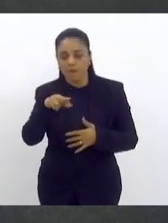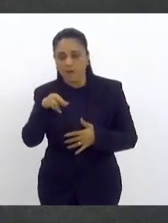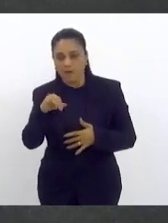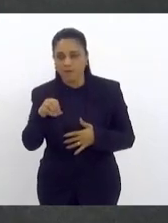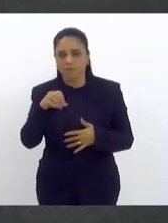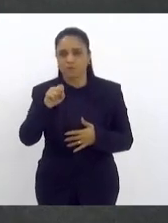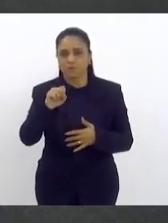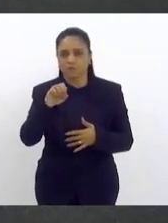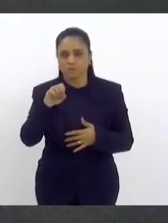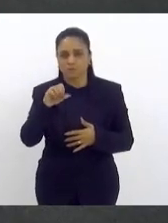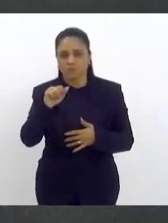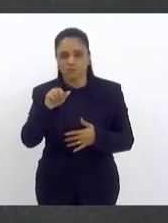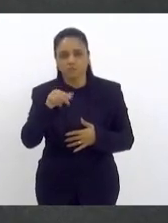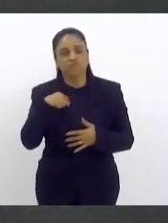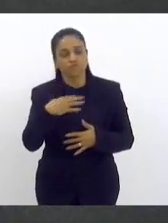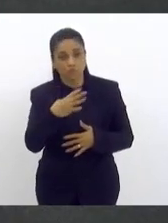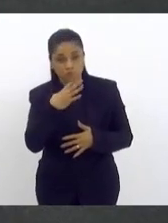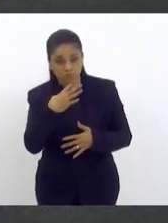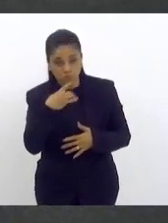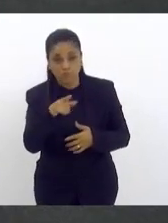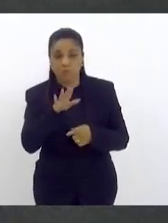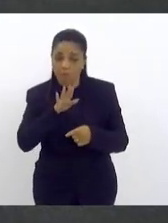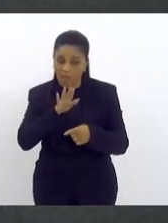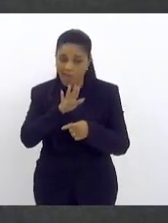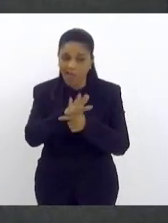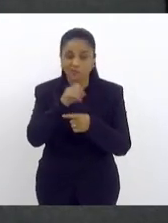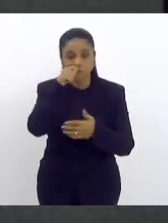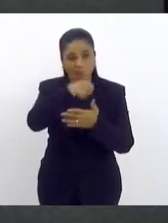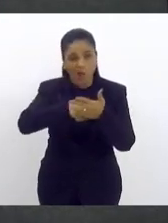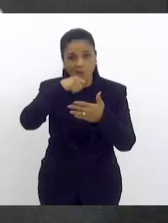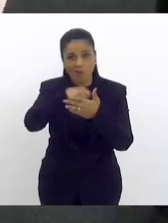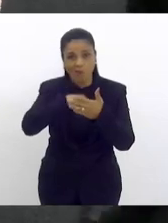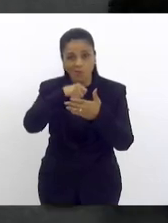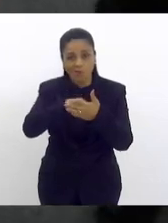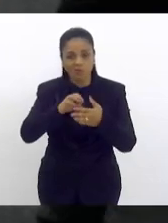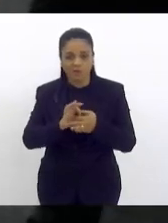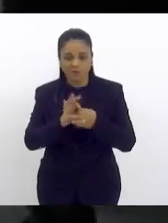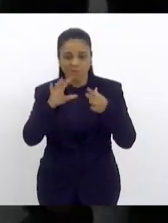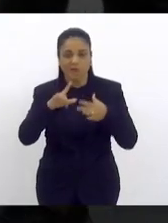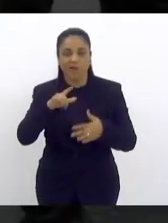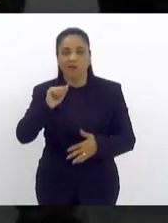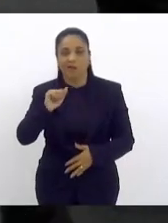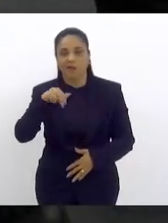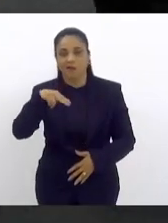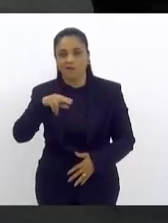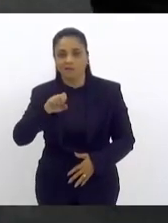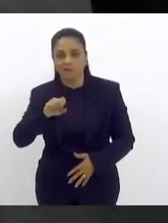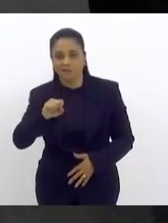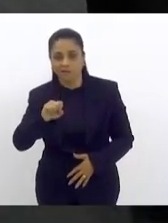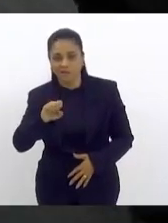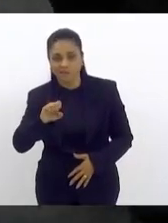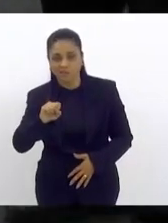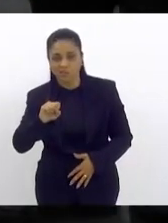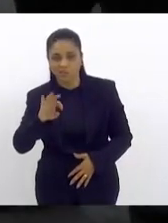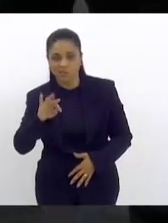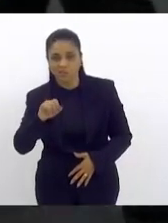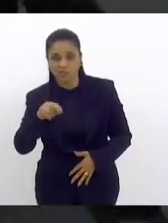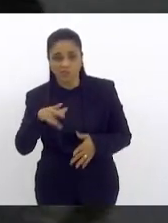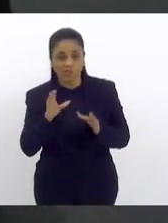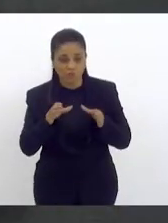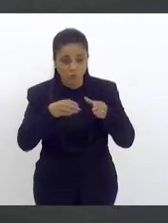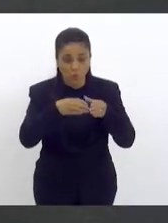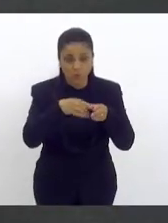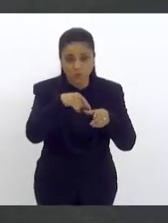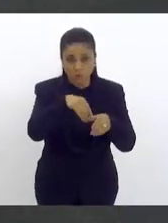vários outros companheiros que ajudaram a luta pela Anistia no Brasil que a gente montou um com em Lisboa e